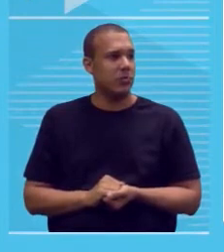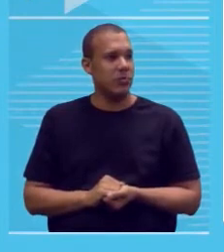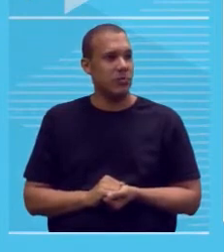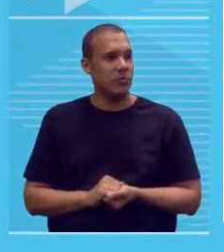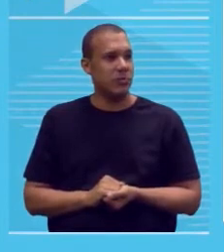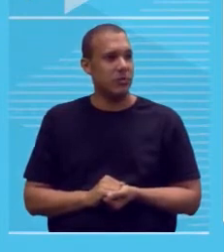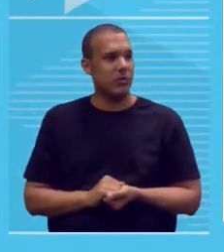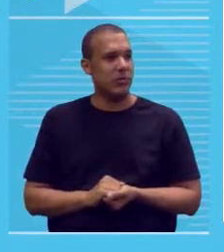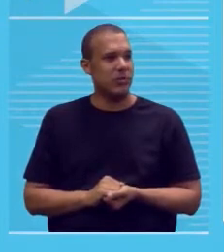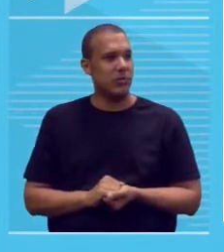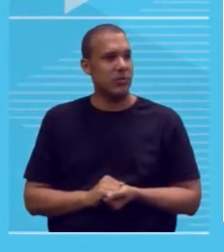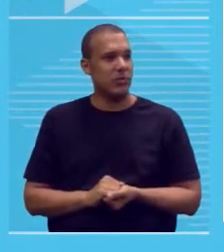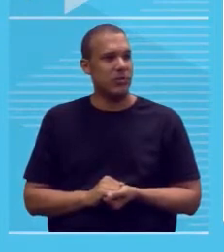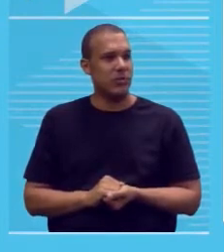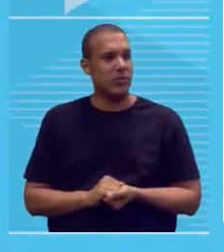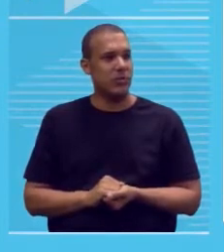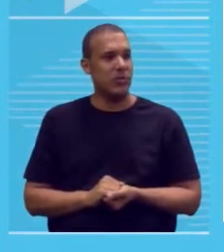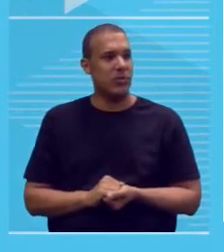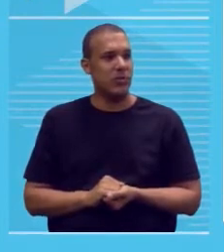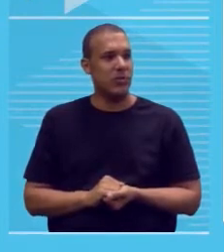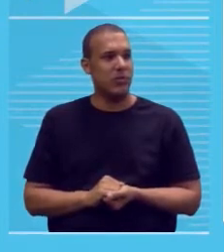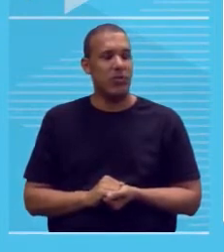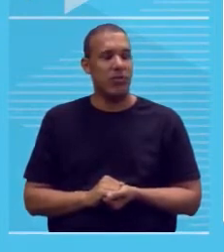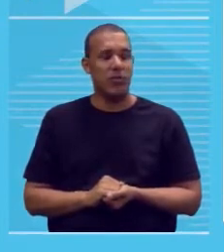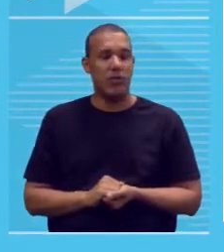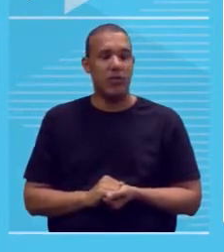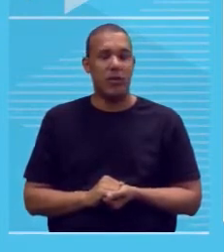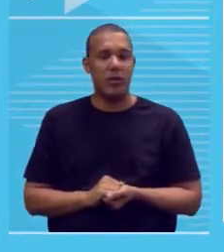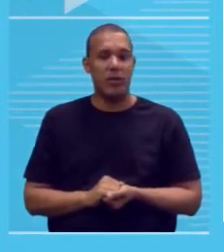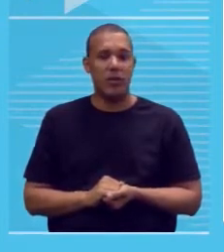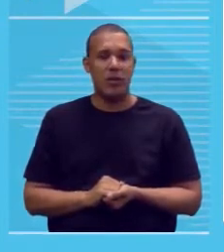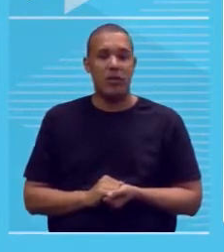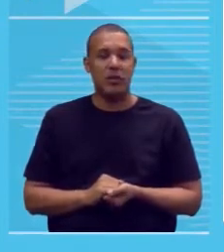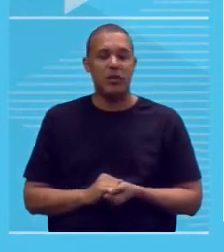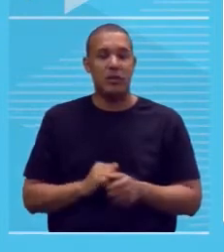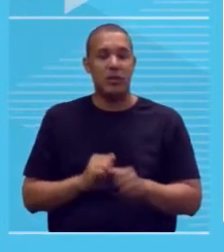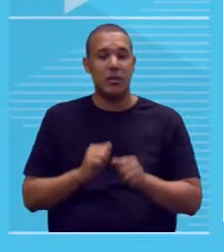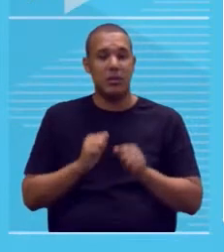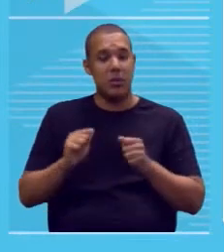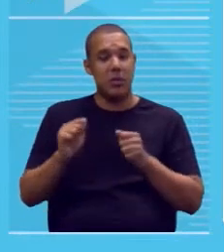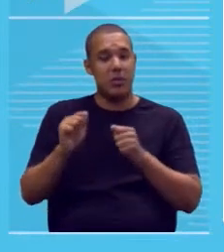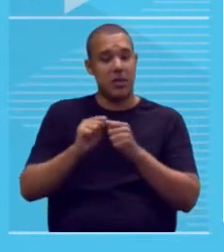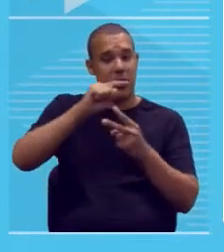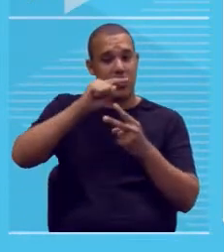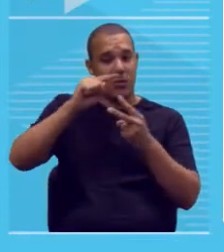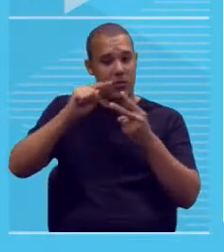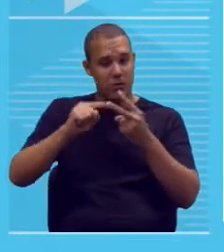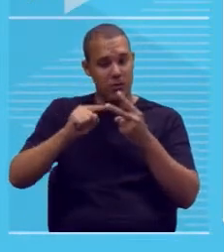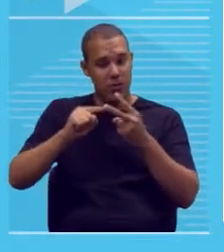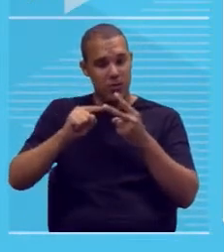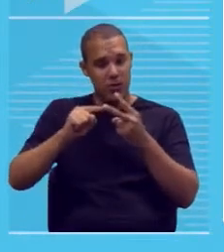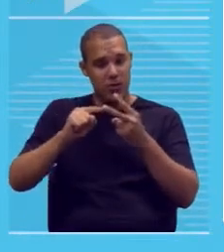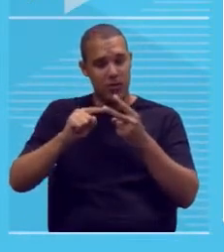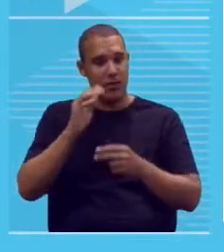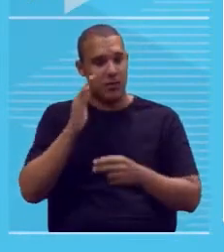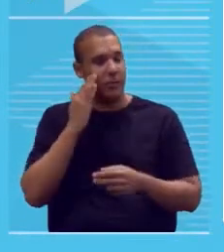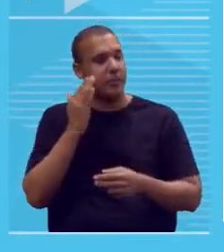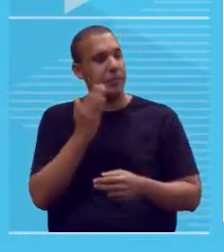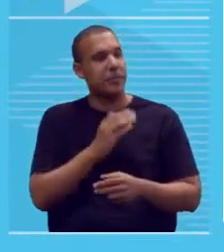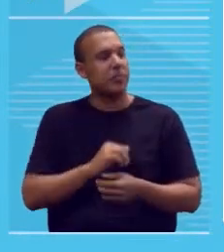Não. Eu vou mesmo desenhar, devagarzinho. Então, são dois caminhos. Professor, o senhor tem o ponto A,